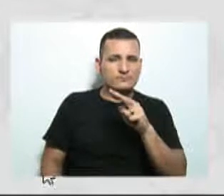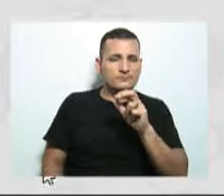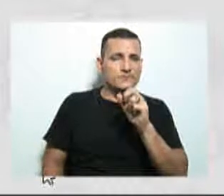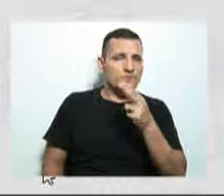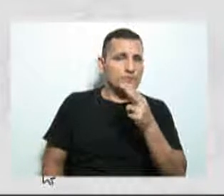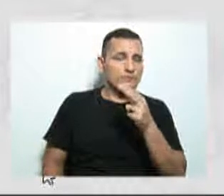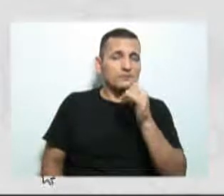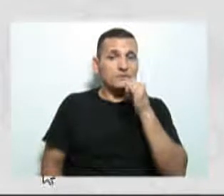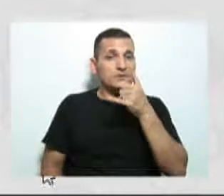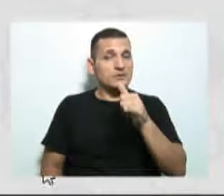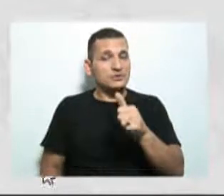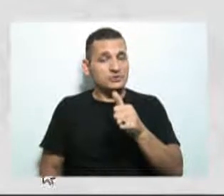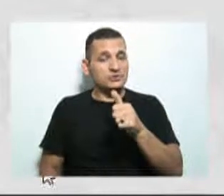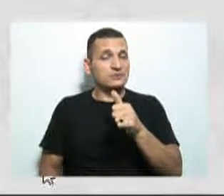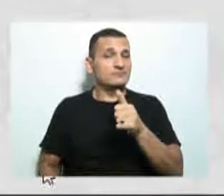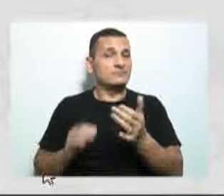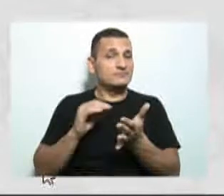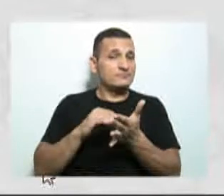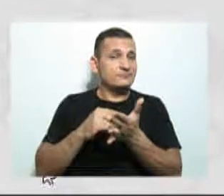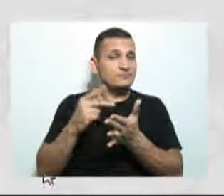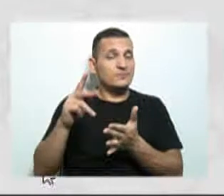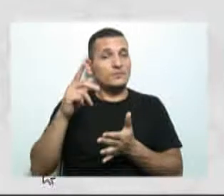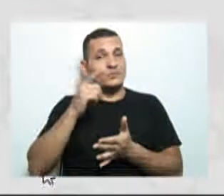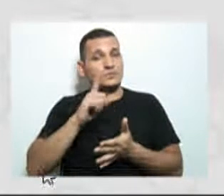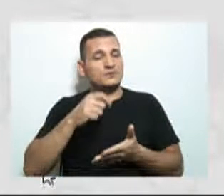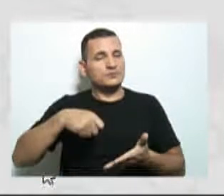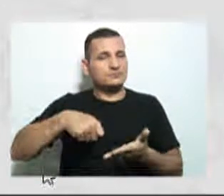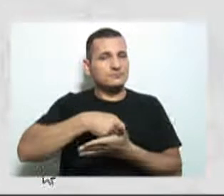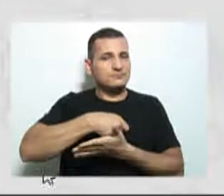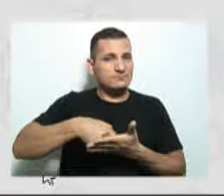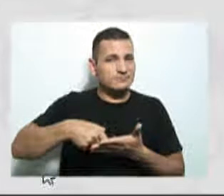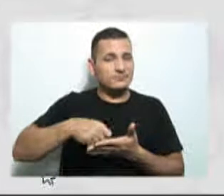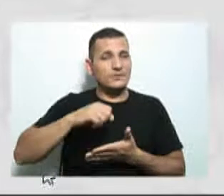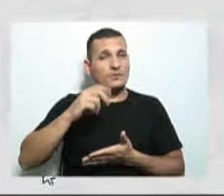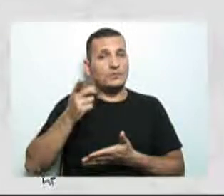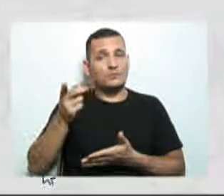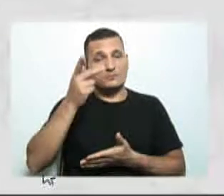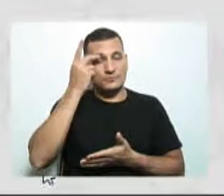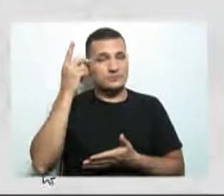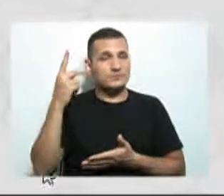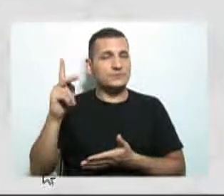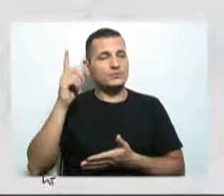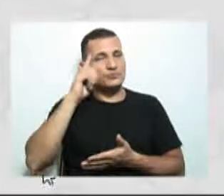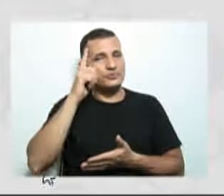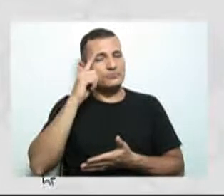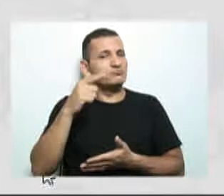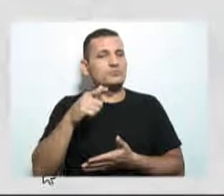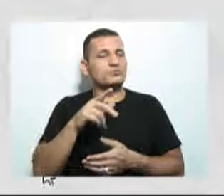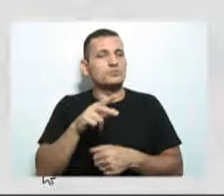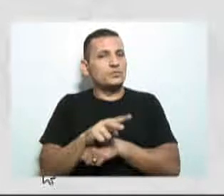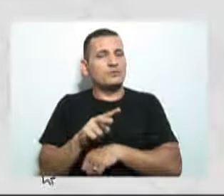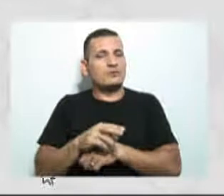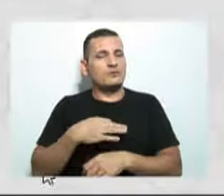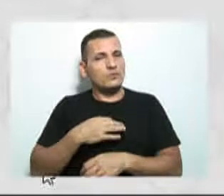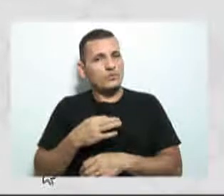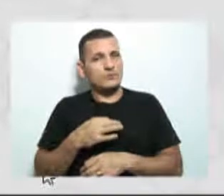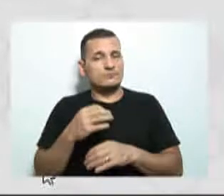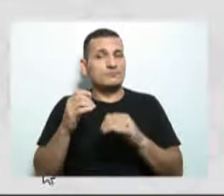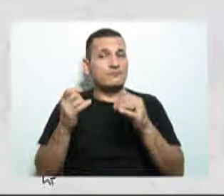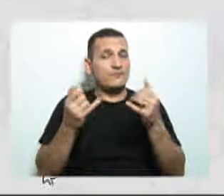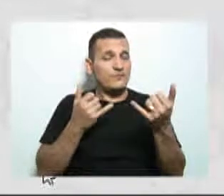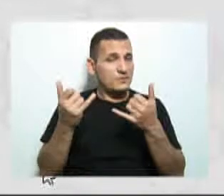energia lá, não conseguiu passar a roupa, ou então é uma pessoa que no seu dia a dia não tem muito cuidado com a roupa. E informação, tá